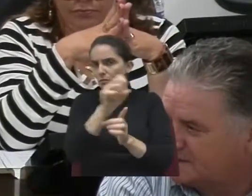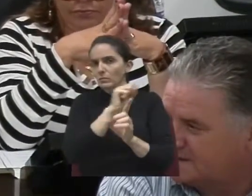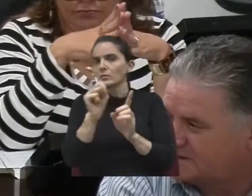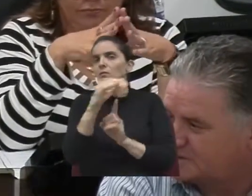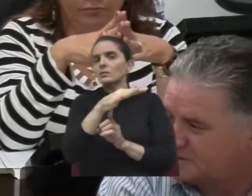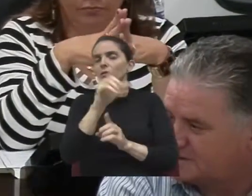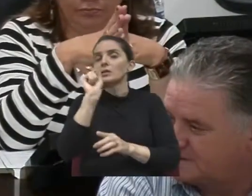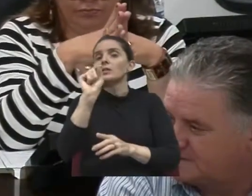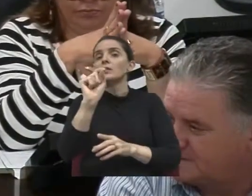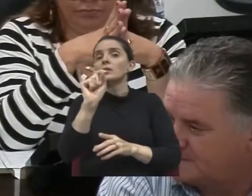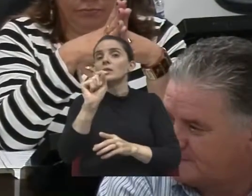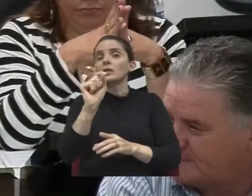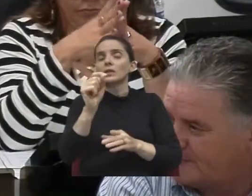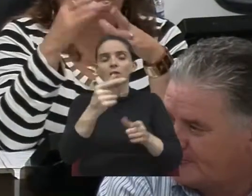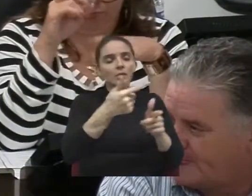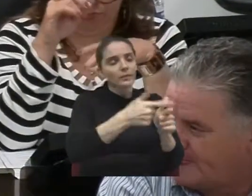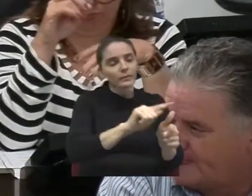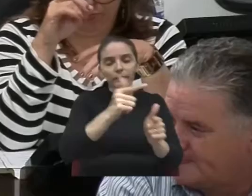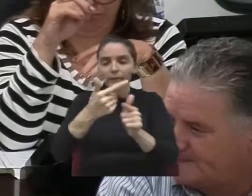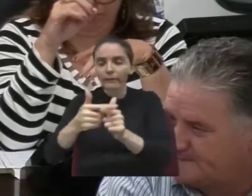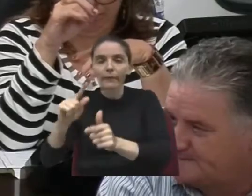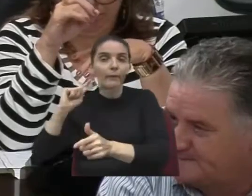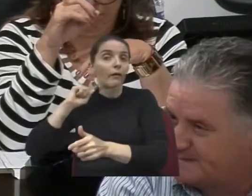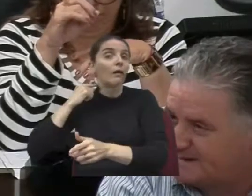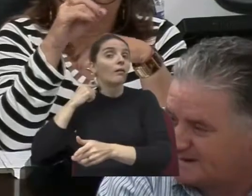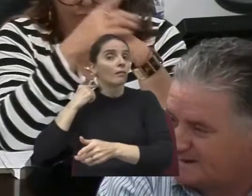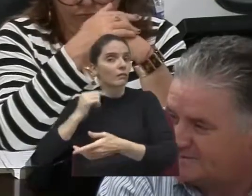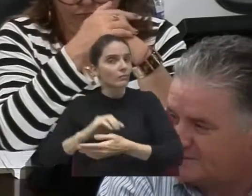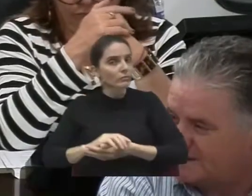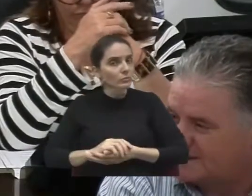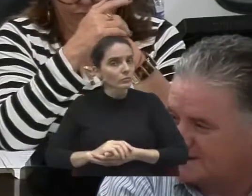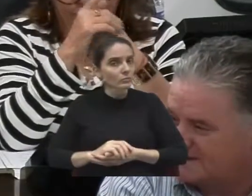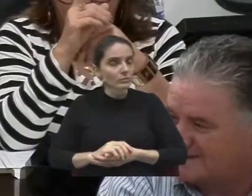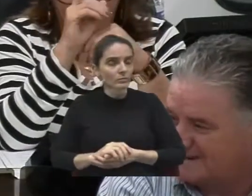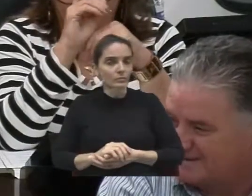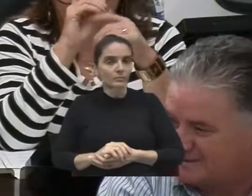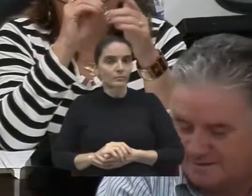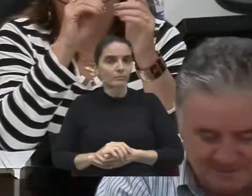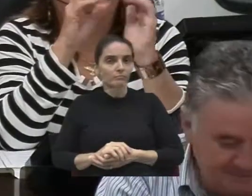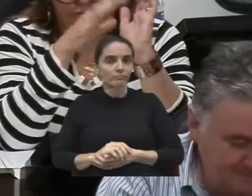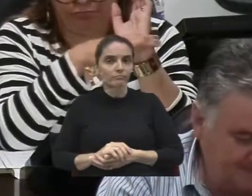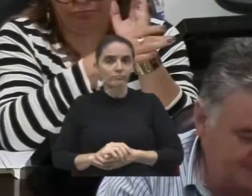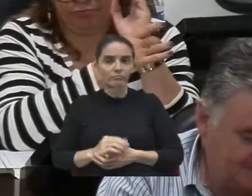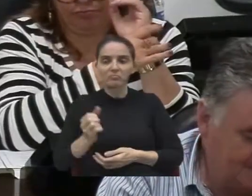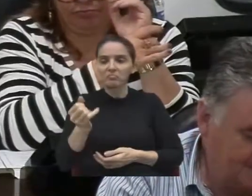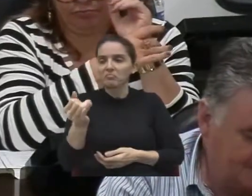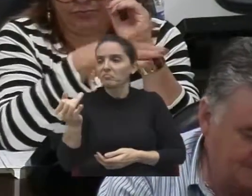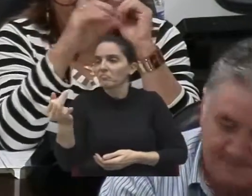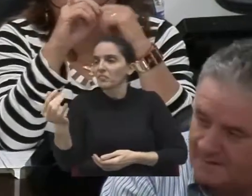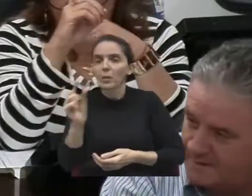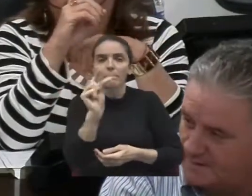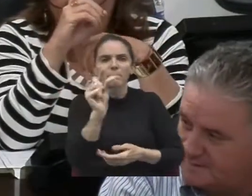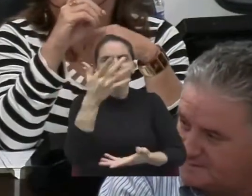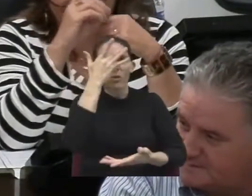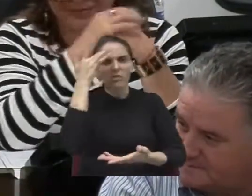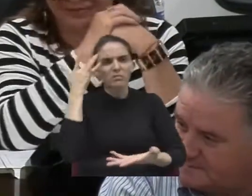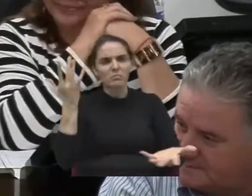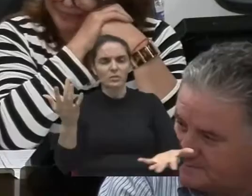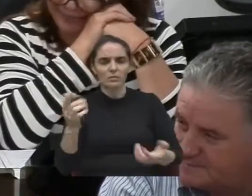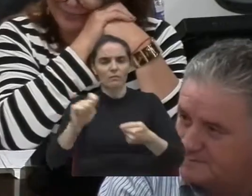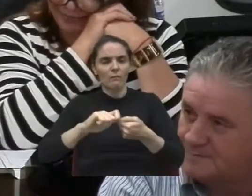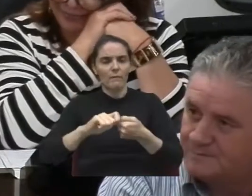separa o seu lixo residencial? Poucas pessoas têm esse hábito de fazer